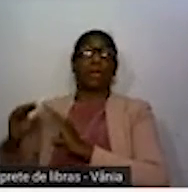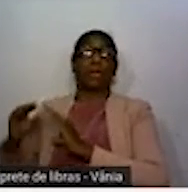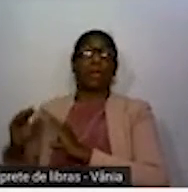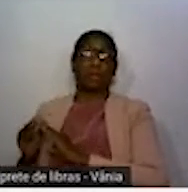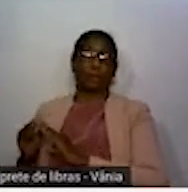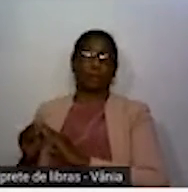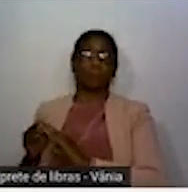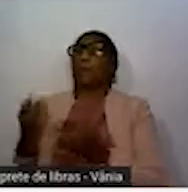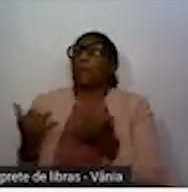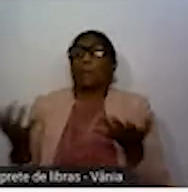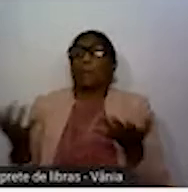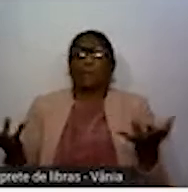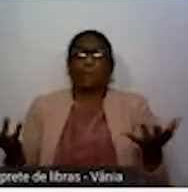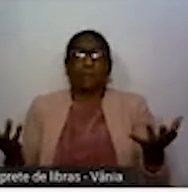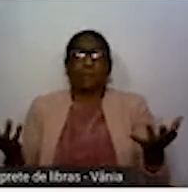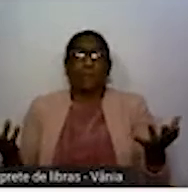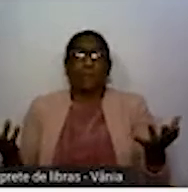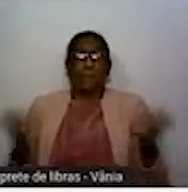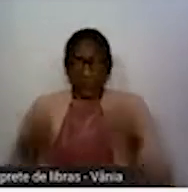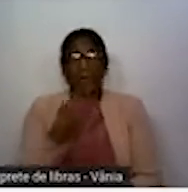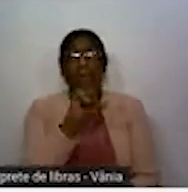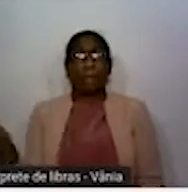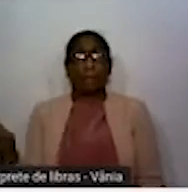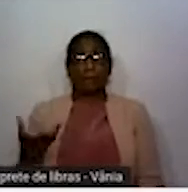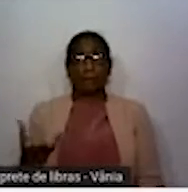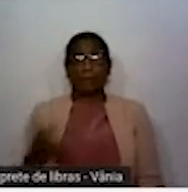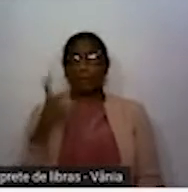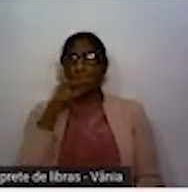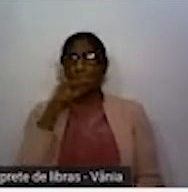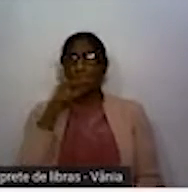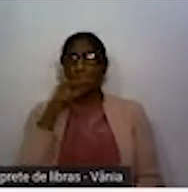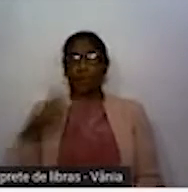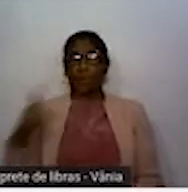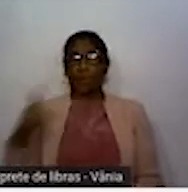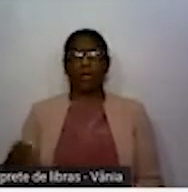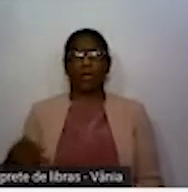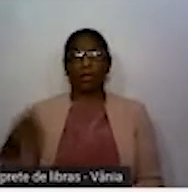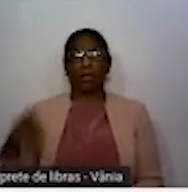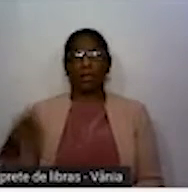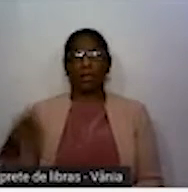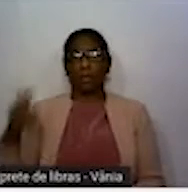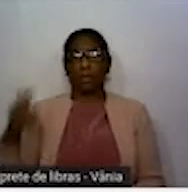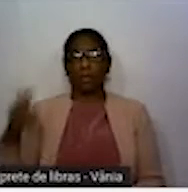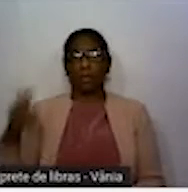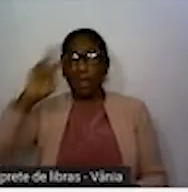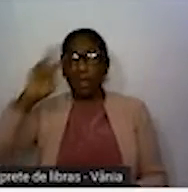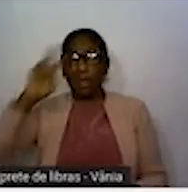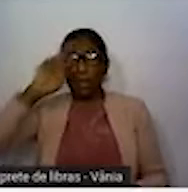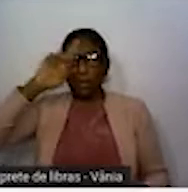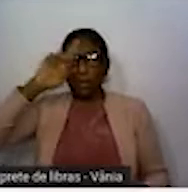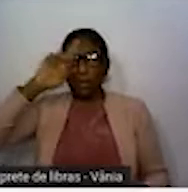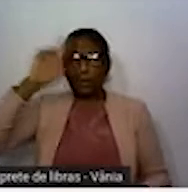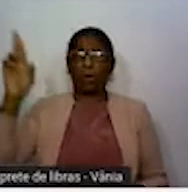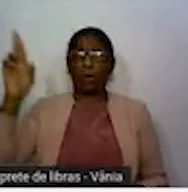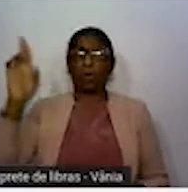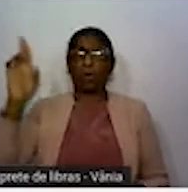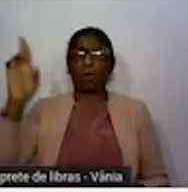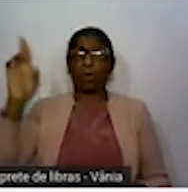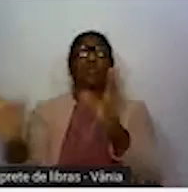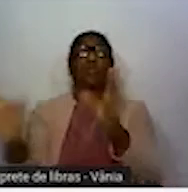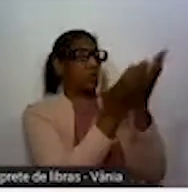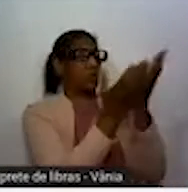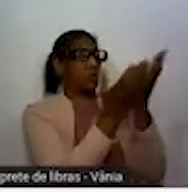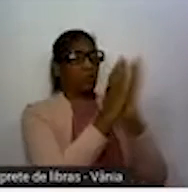que fechar e depois a rede pública não ter a capacidade de absorver todas as crianças